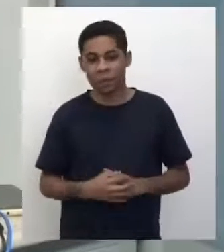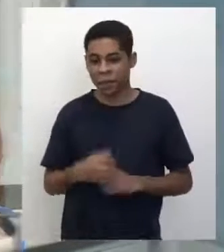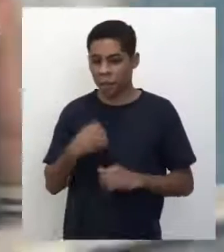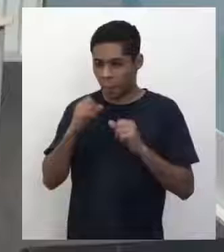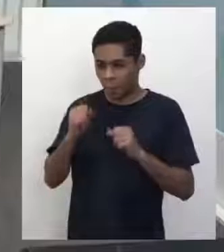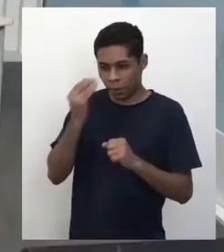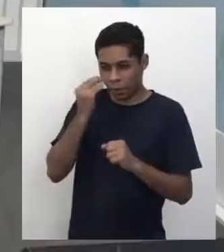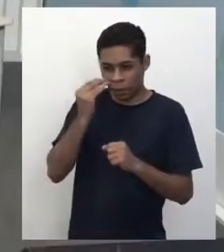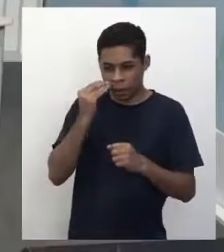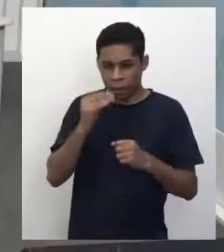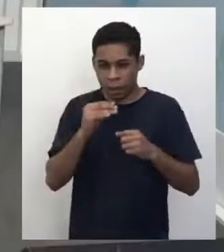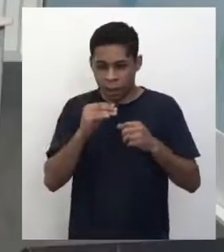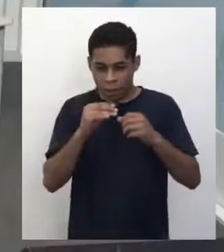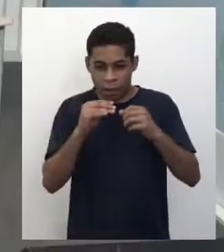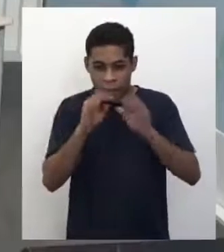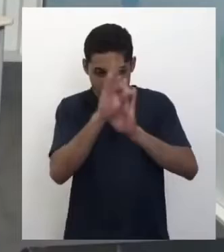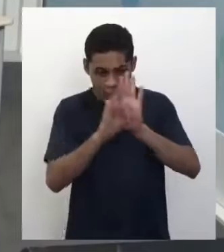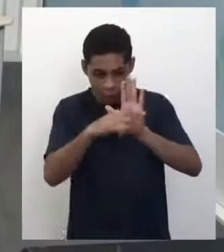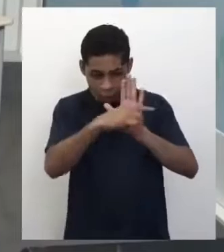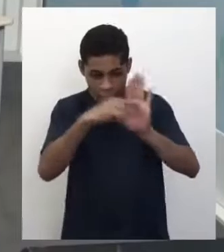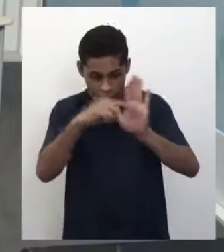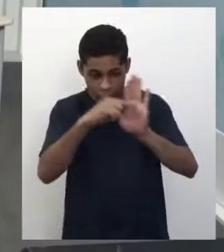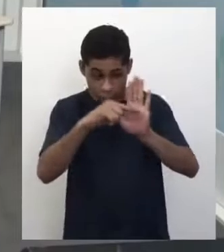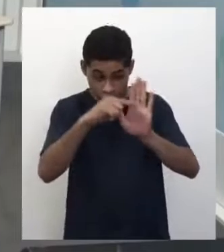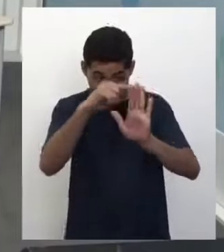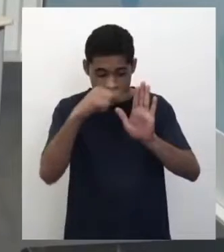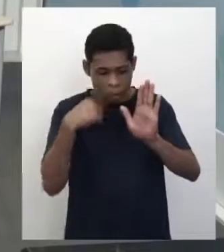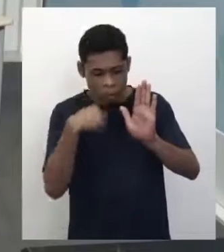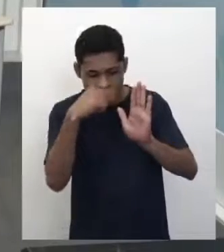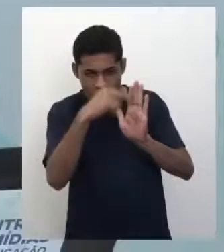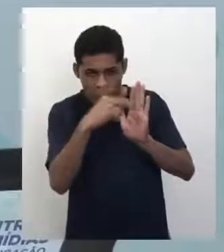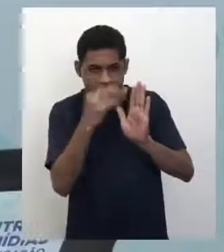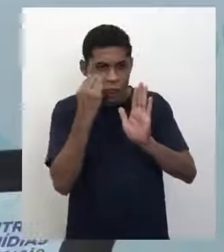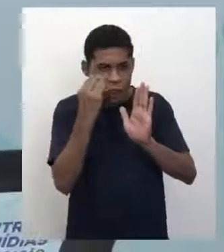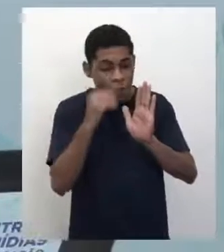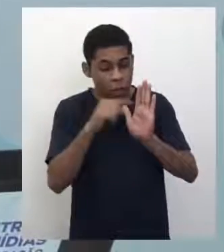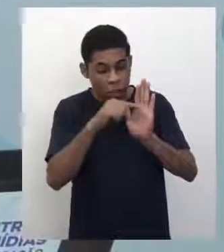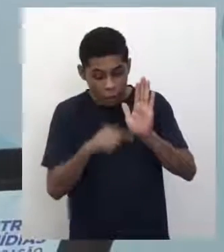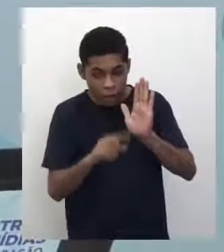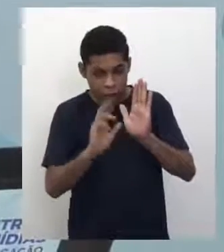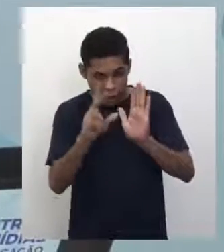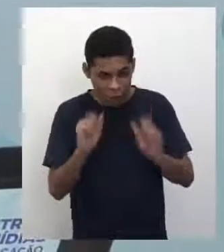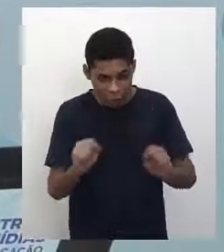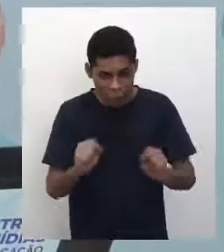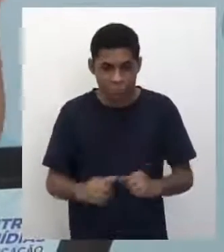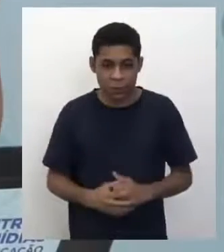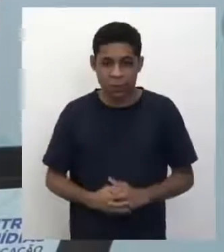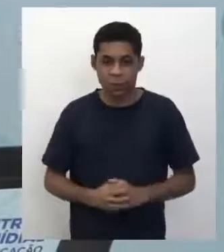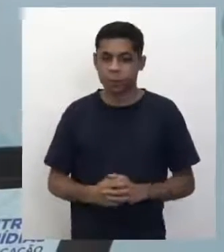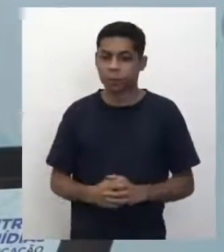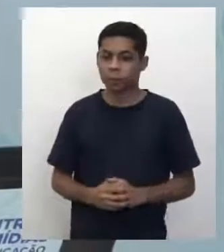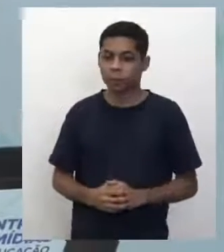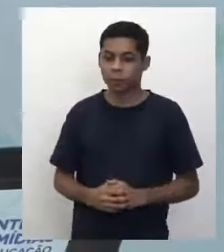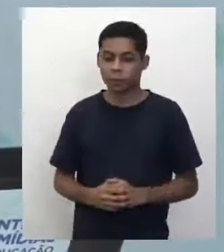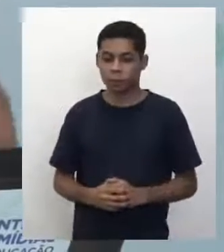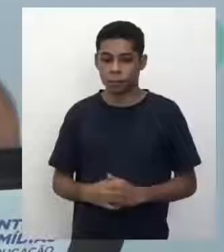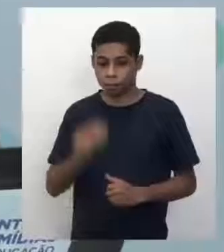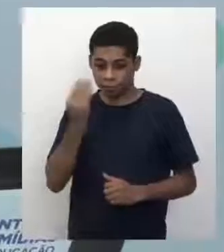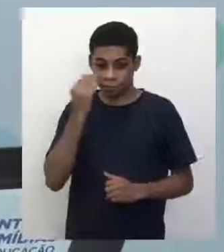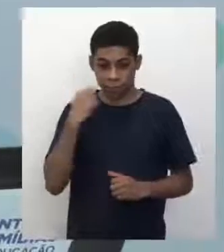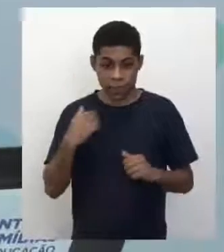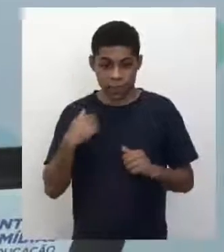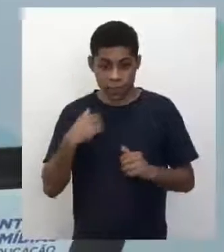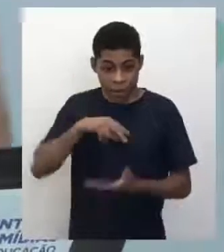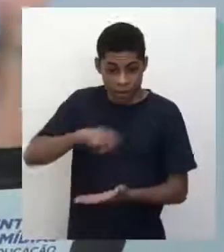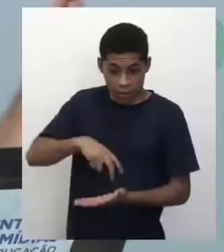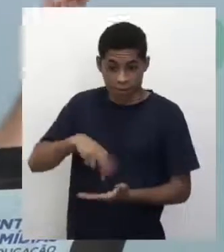de um jeito e outra a partir do ponto ali do boneco eu leio de outro? Pode. Ai, câmera, Então não vai. me foca porque eu vou rir. Então vamos lá, eu vou dançar